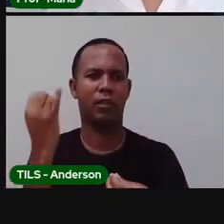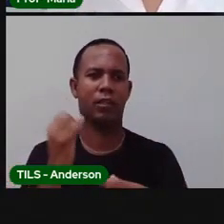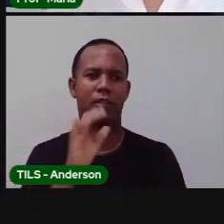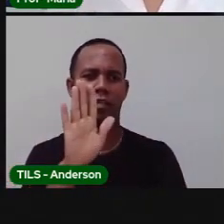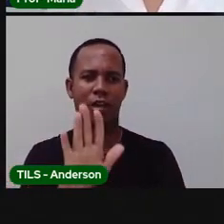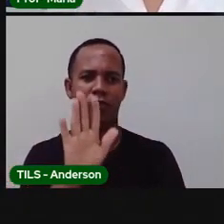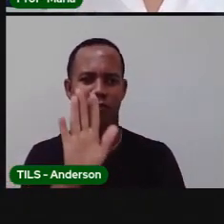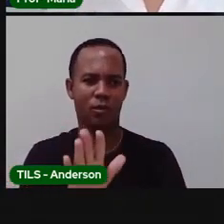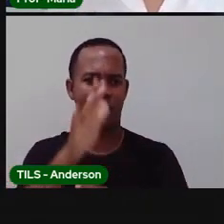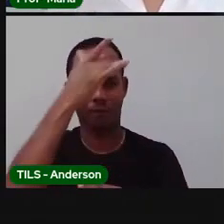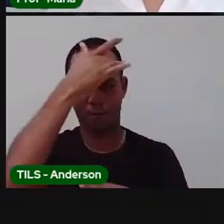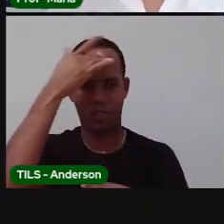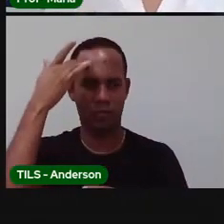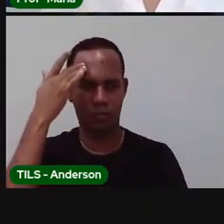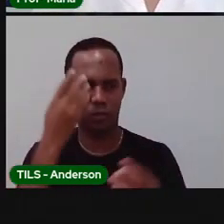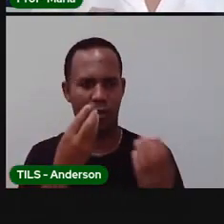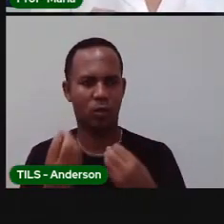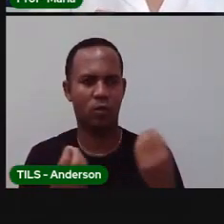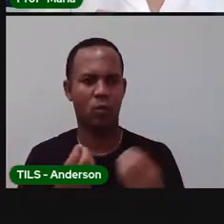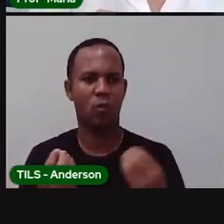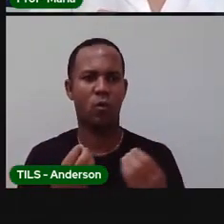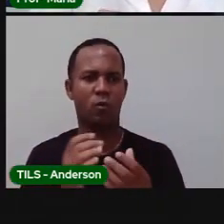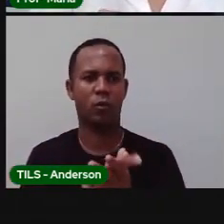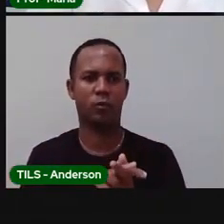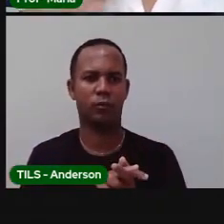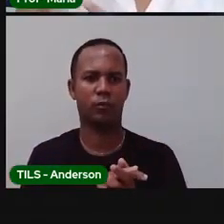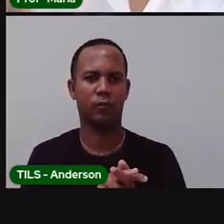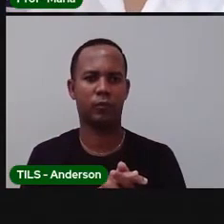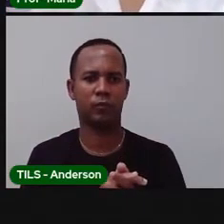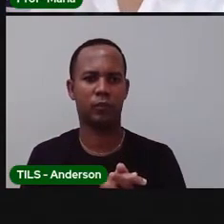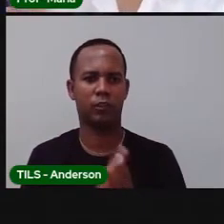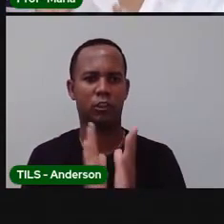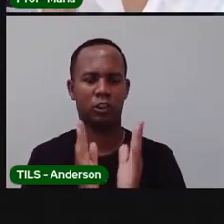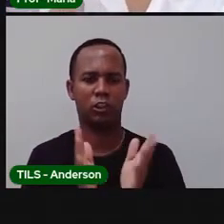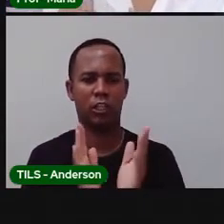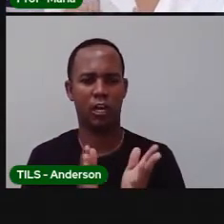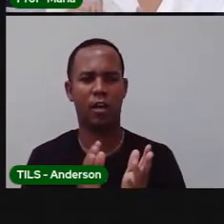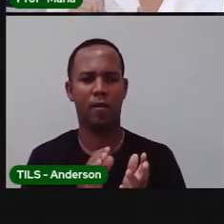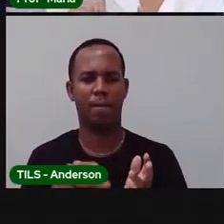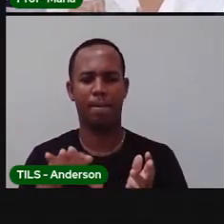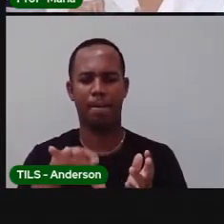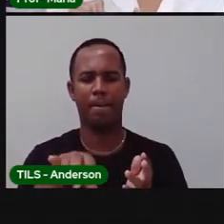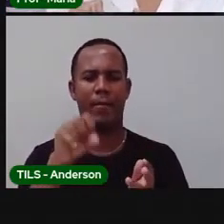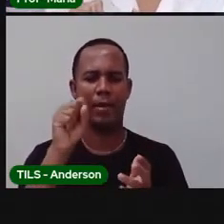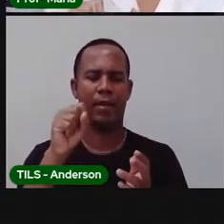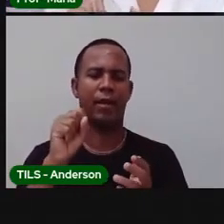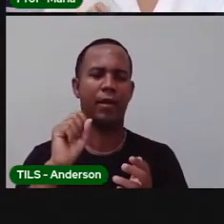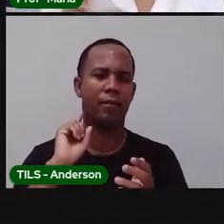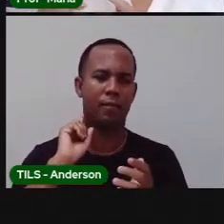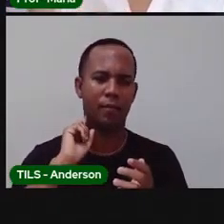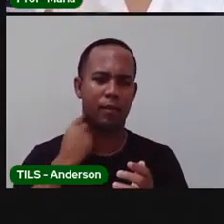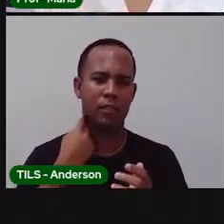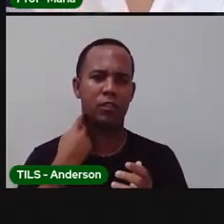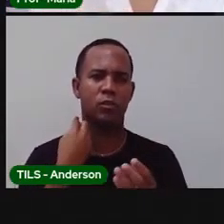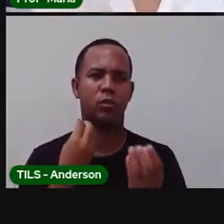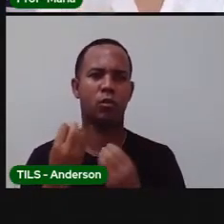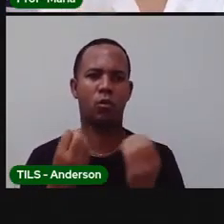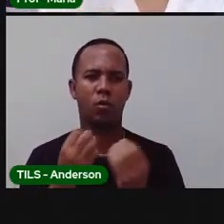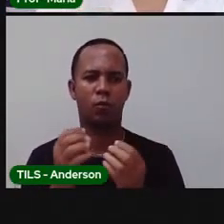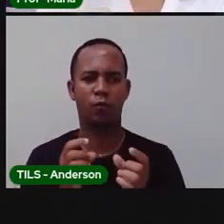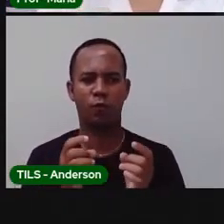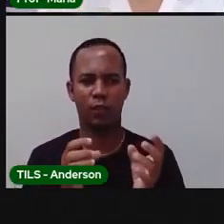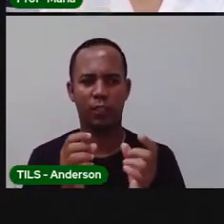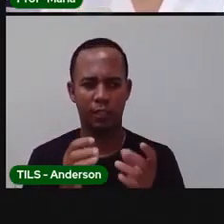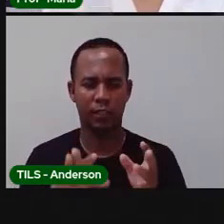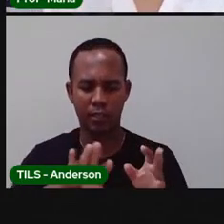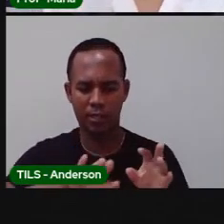aquela pessoa, né, que já vem aqui para fazer essa coleta do lixo, que vai vender e eu posso